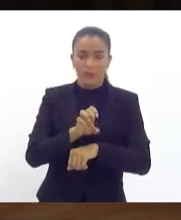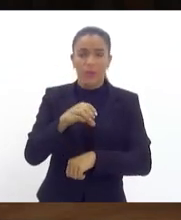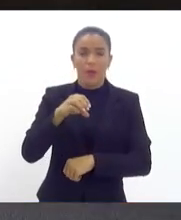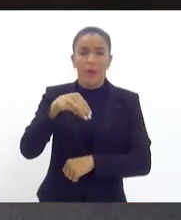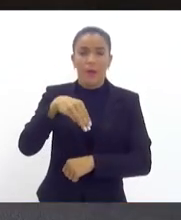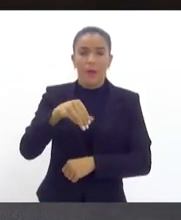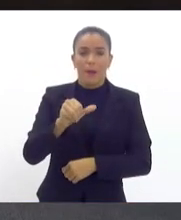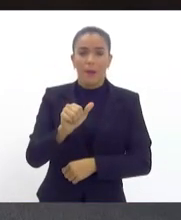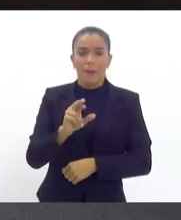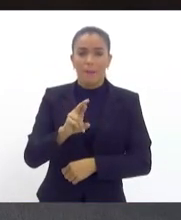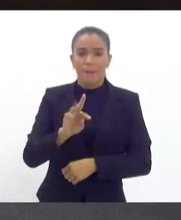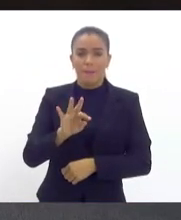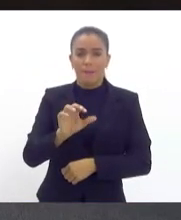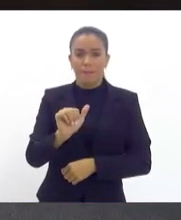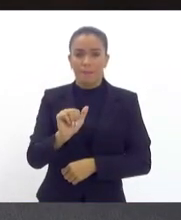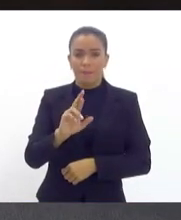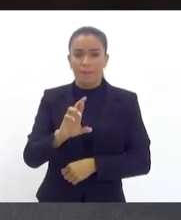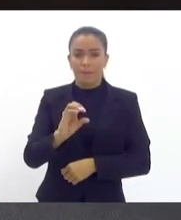Rocha